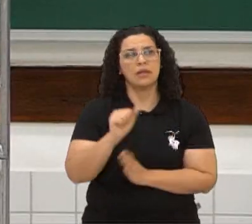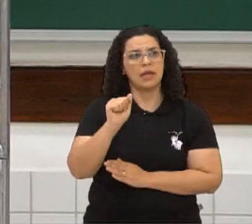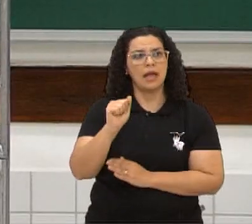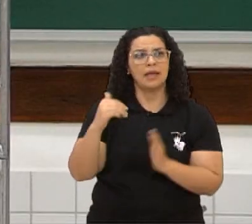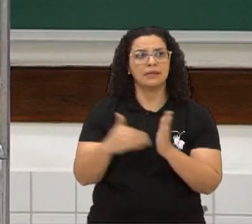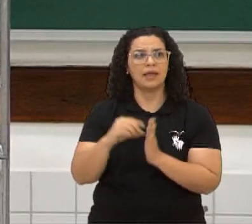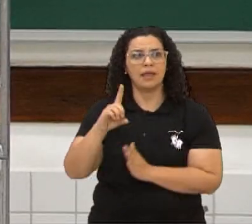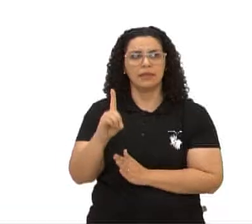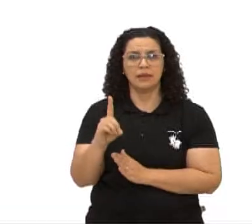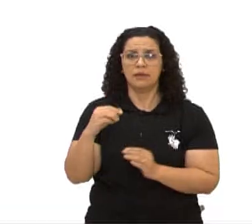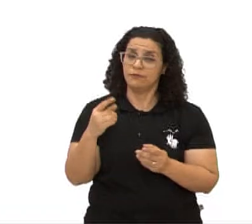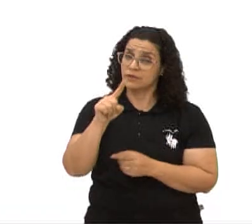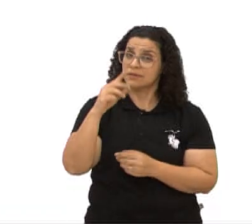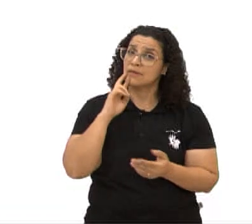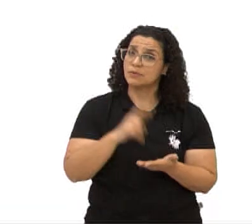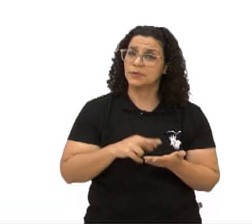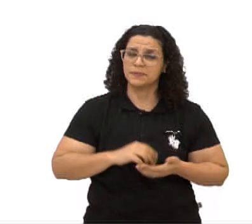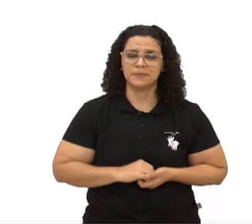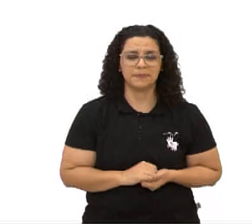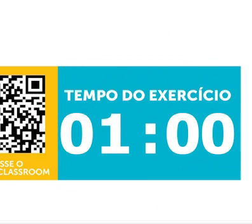falsas. Agora é com vocês.